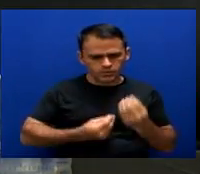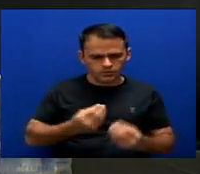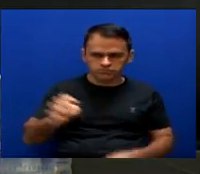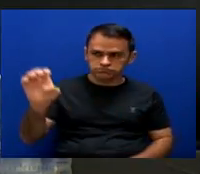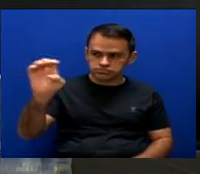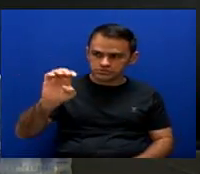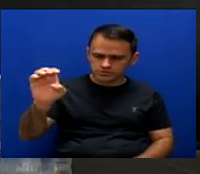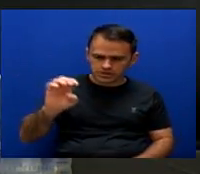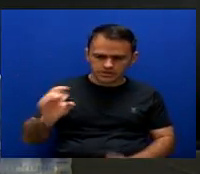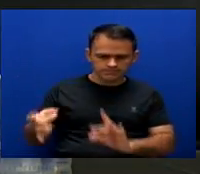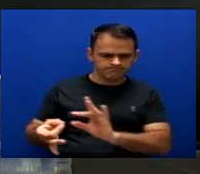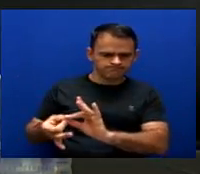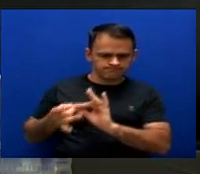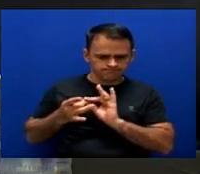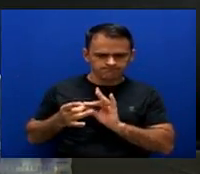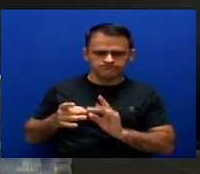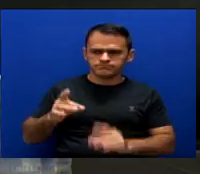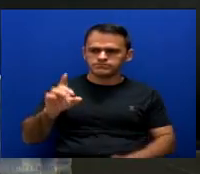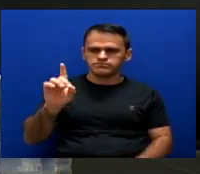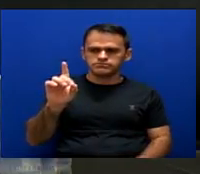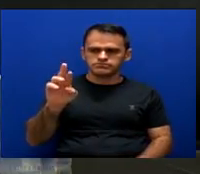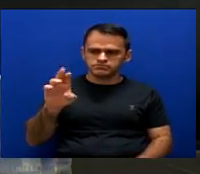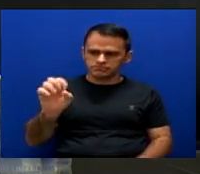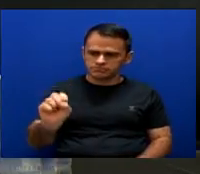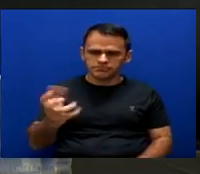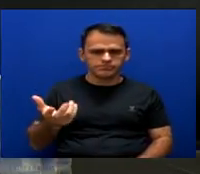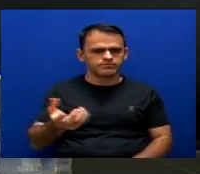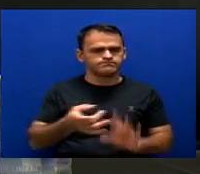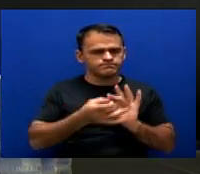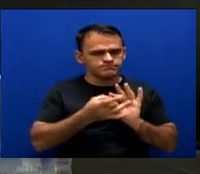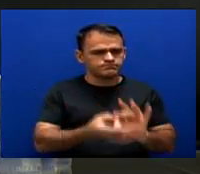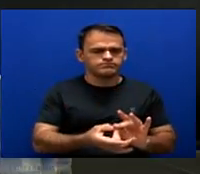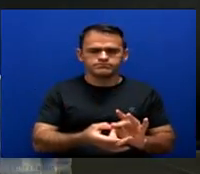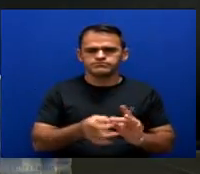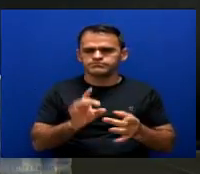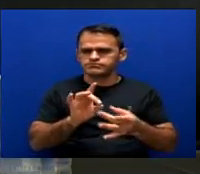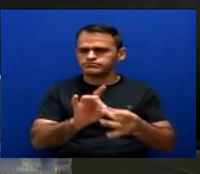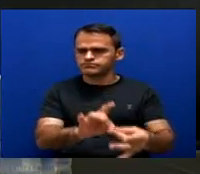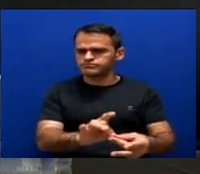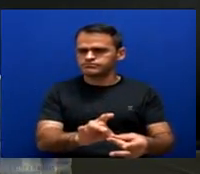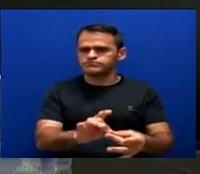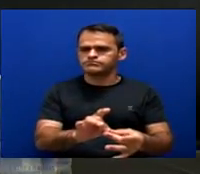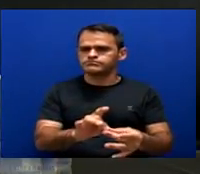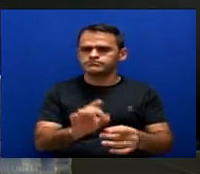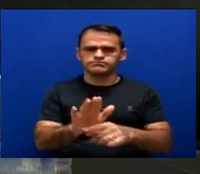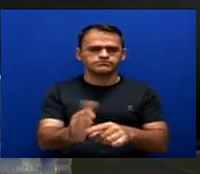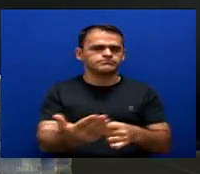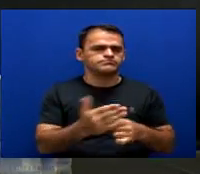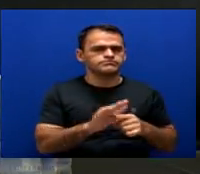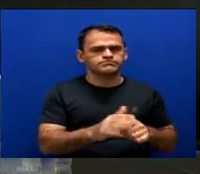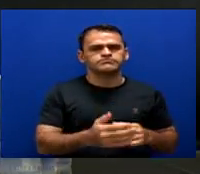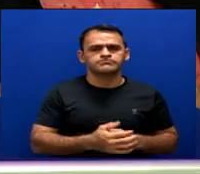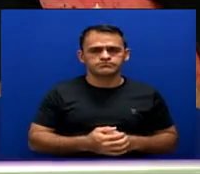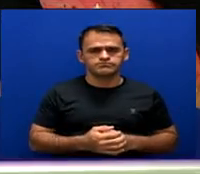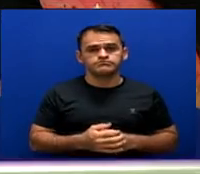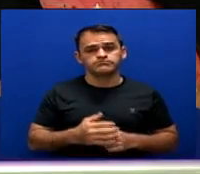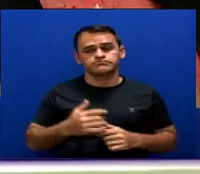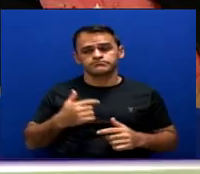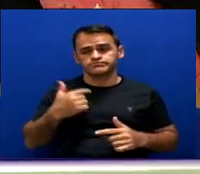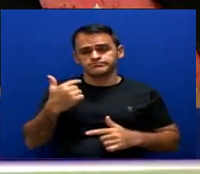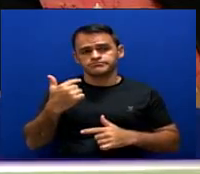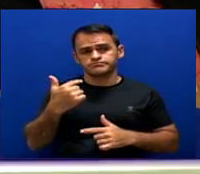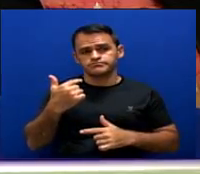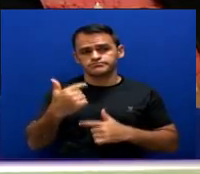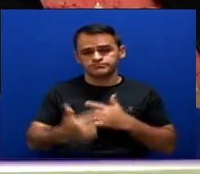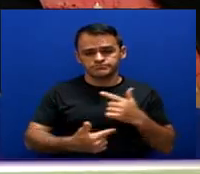definitivamente o drs tudo mais então rede é fundamental fundamental e os trabalhadores estão pegos na